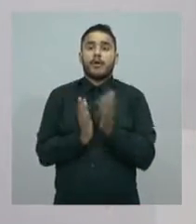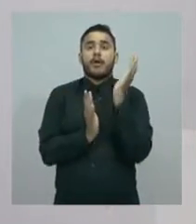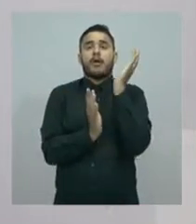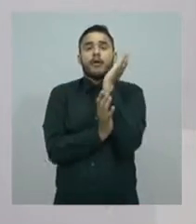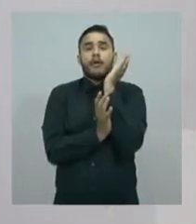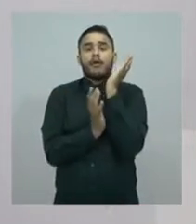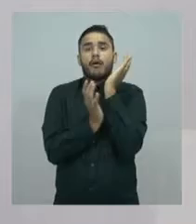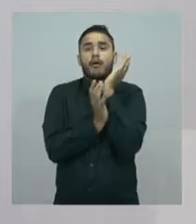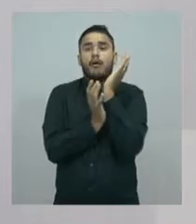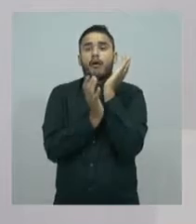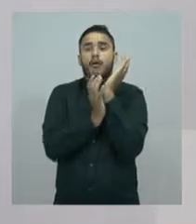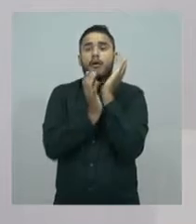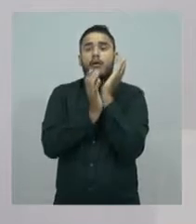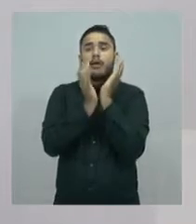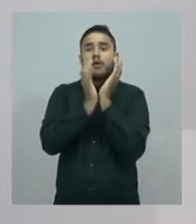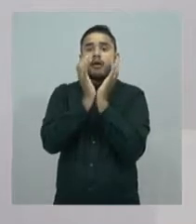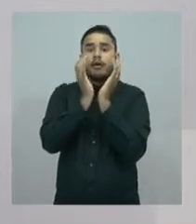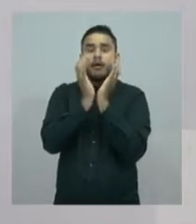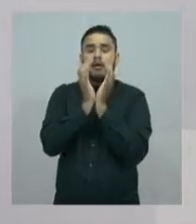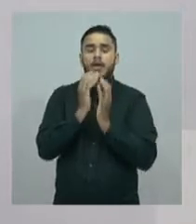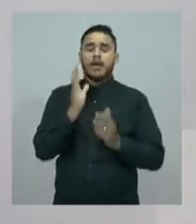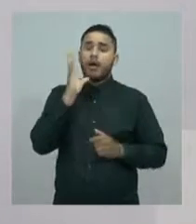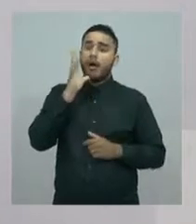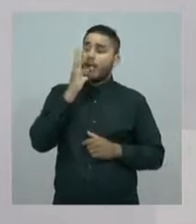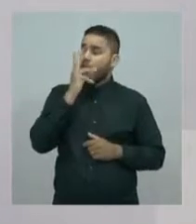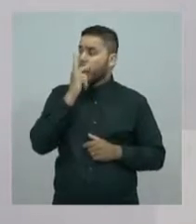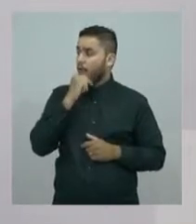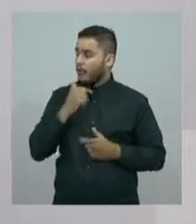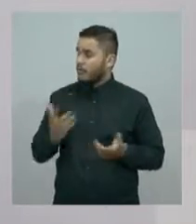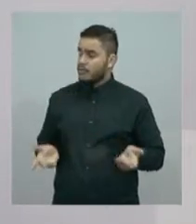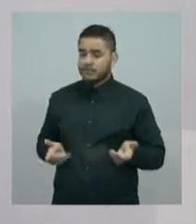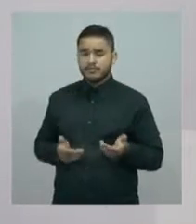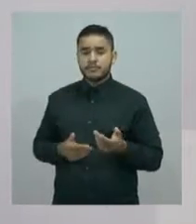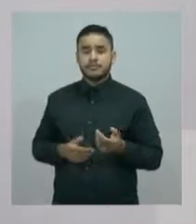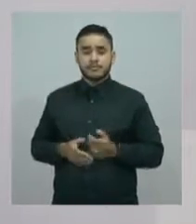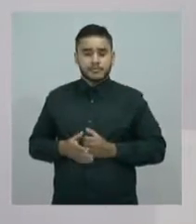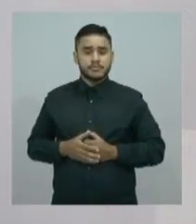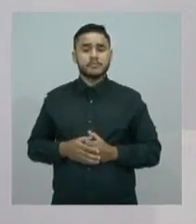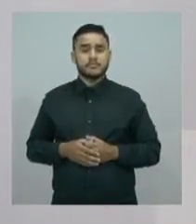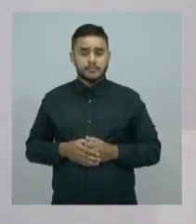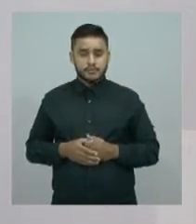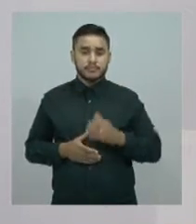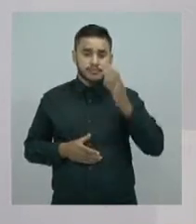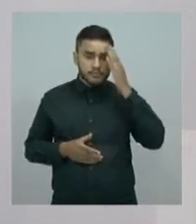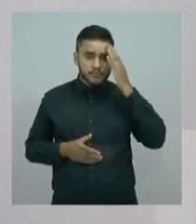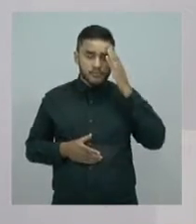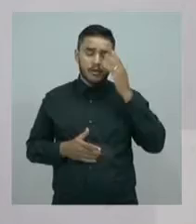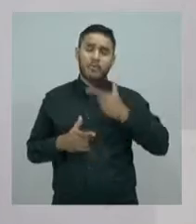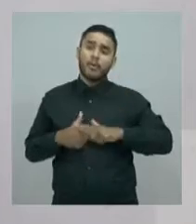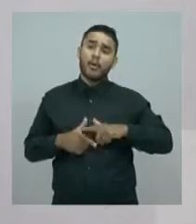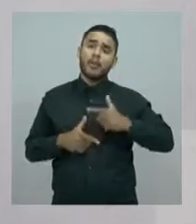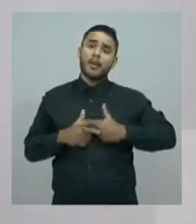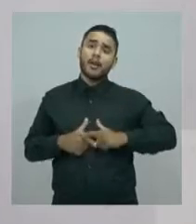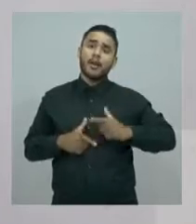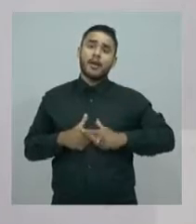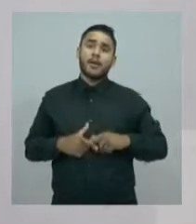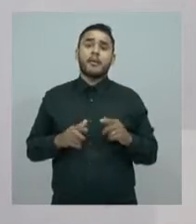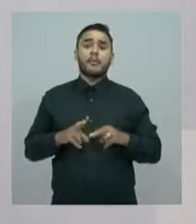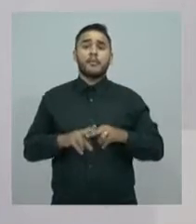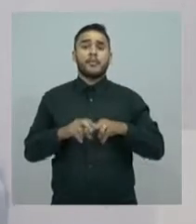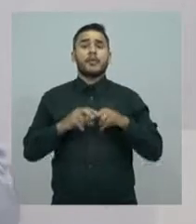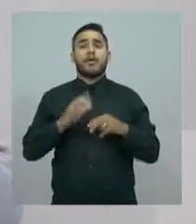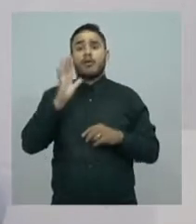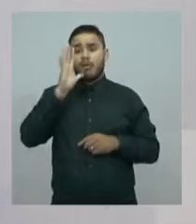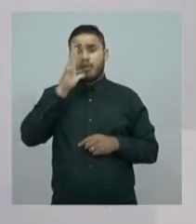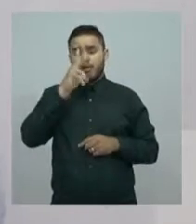um processo judicial, aí vai levar quanto tempo aquele processo até resolver aquele litígio, né? Então, vai ser muito